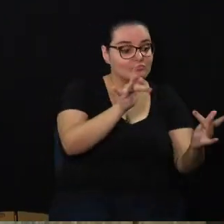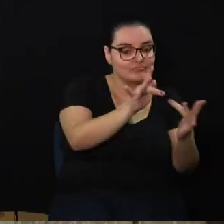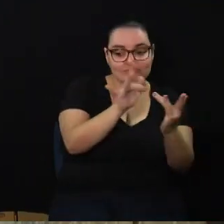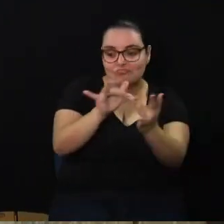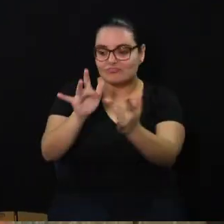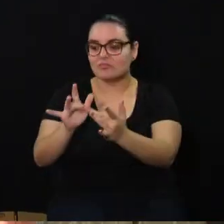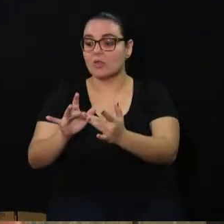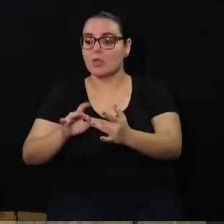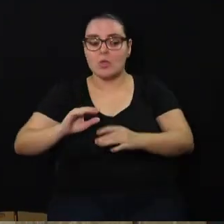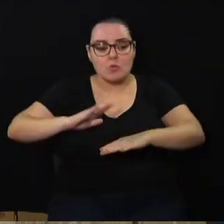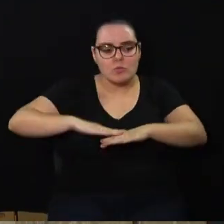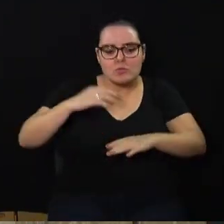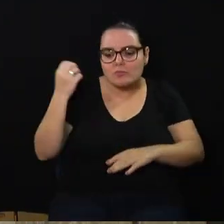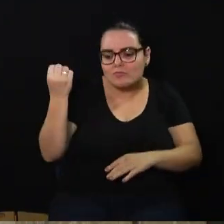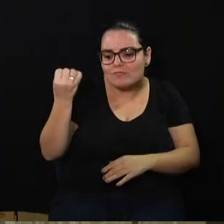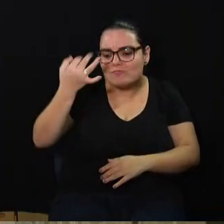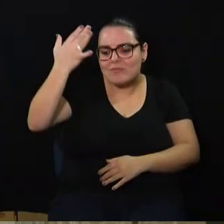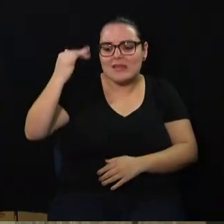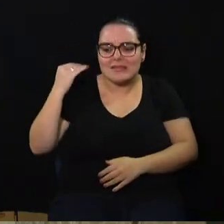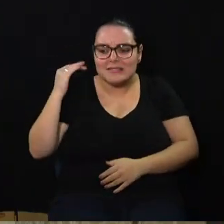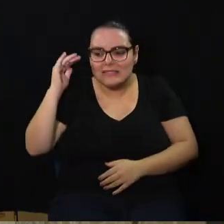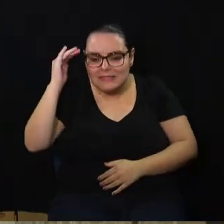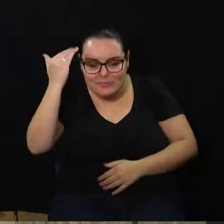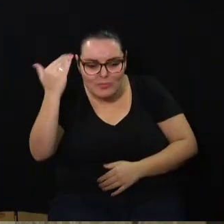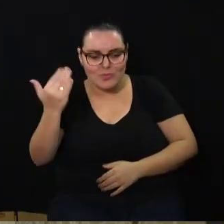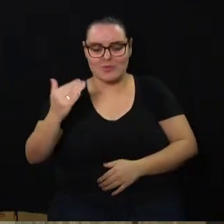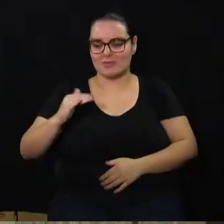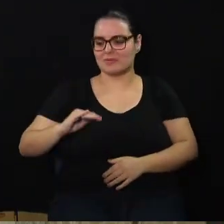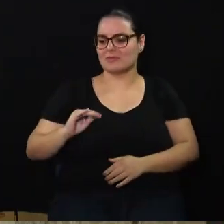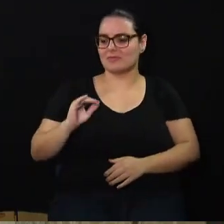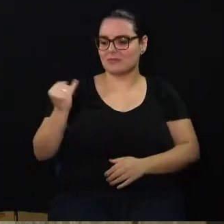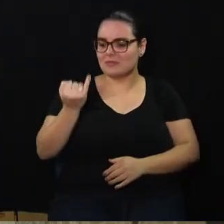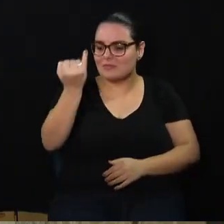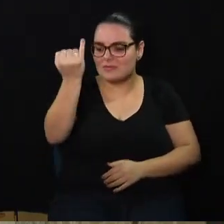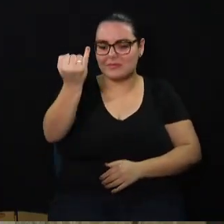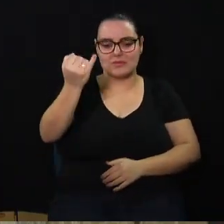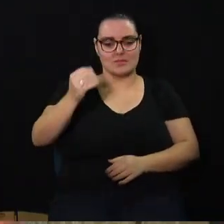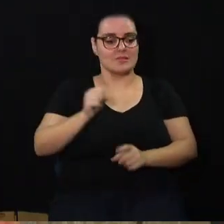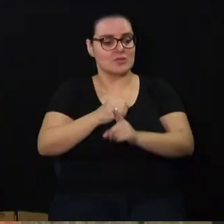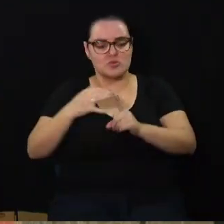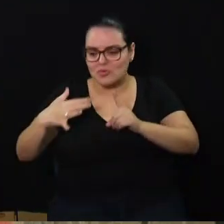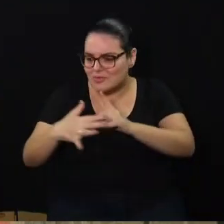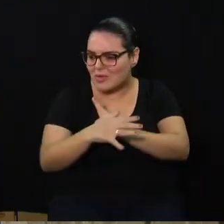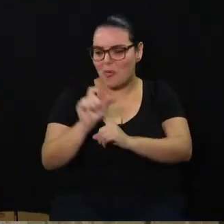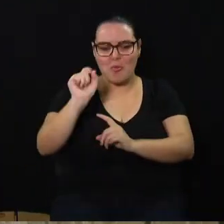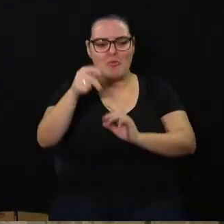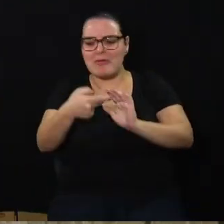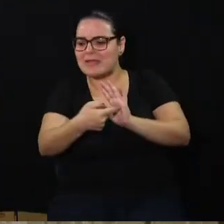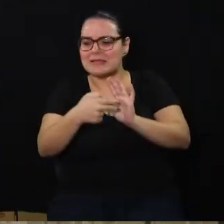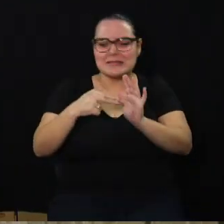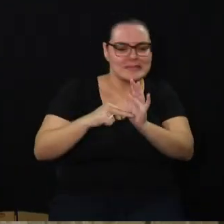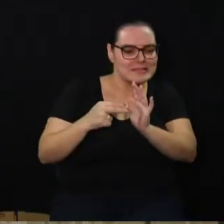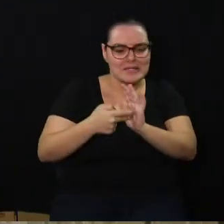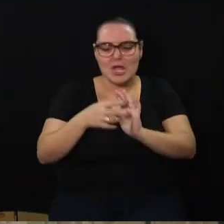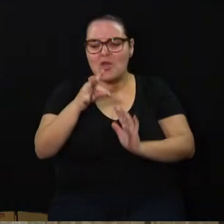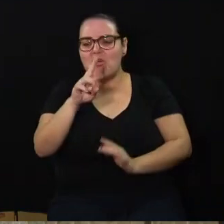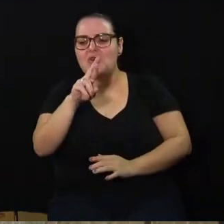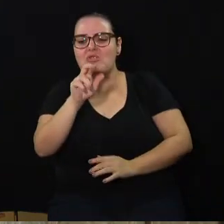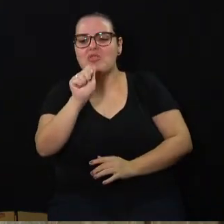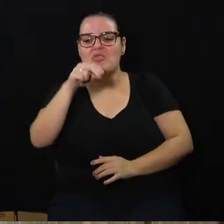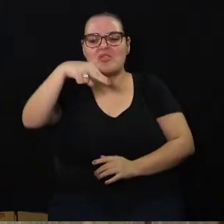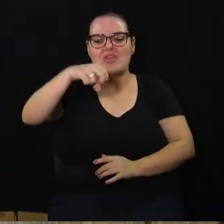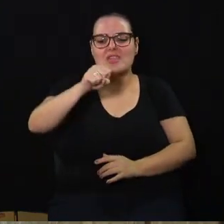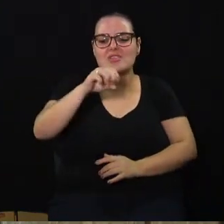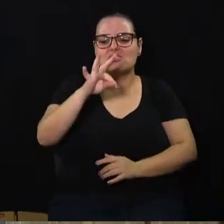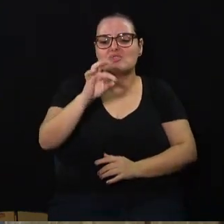compreensão dos profissionais das famílias e da própria sociedade sobre o que significa esse transtorno melhores serão